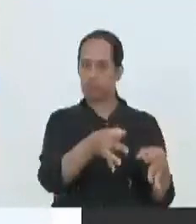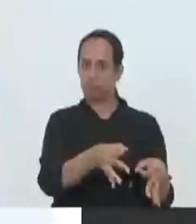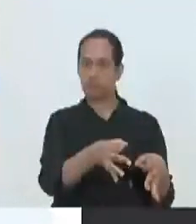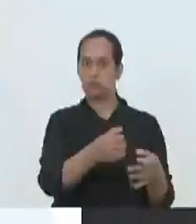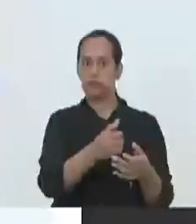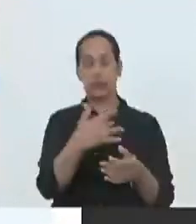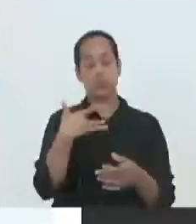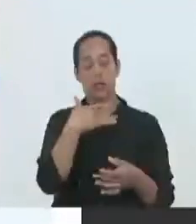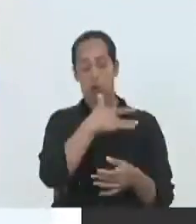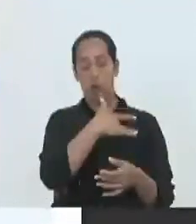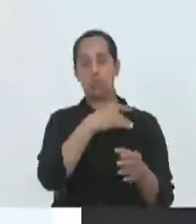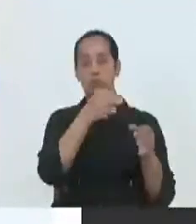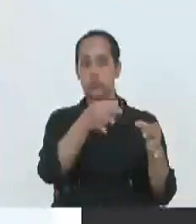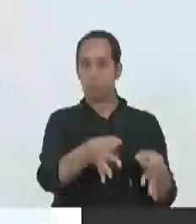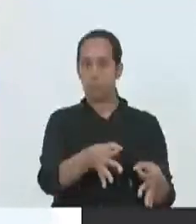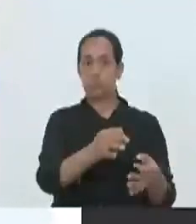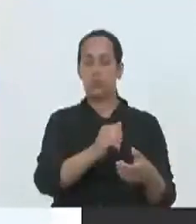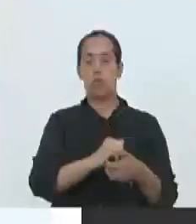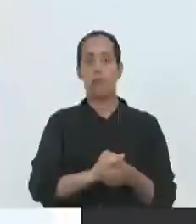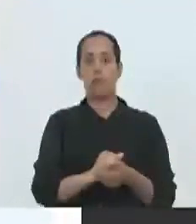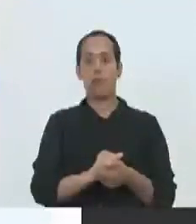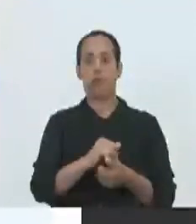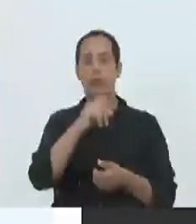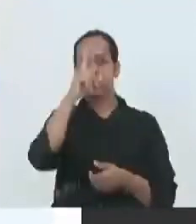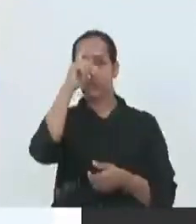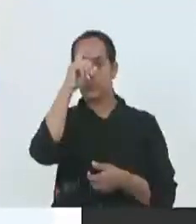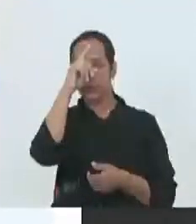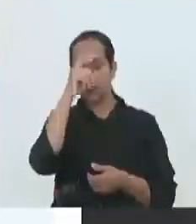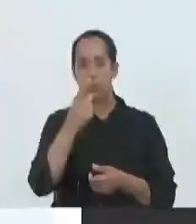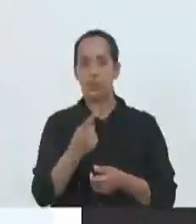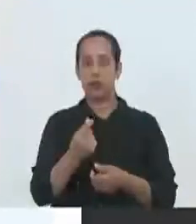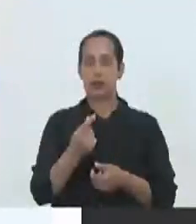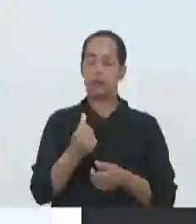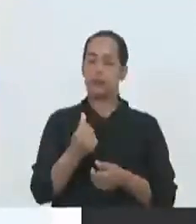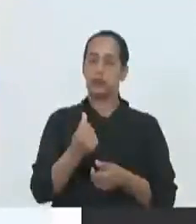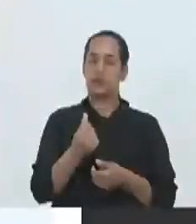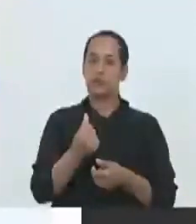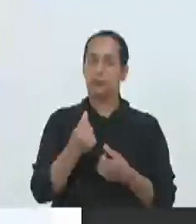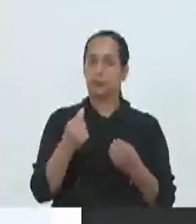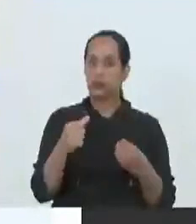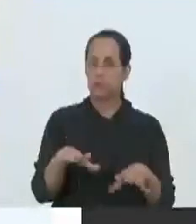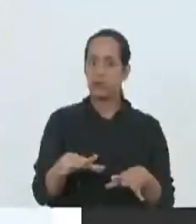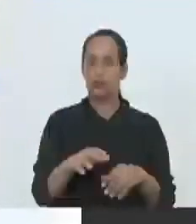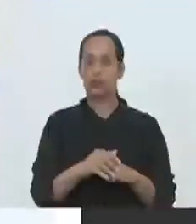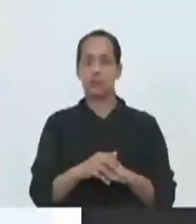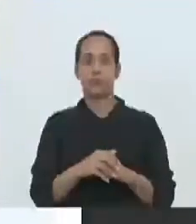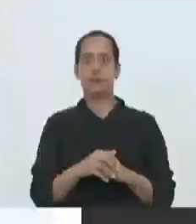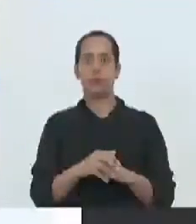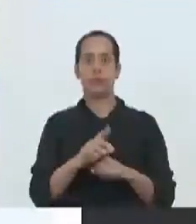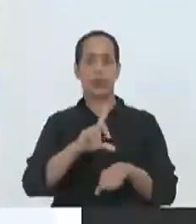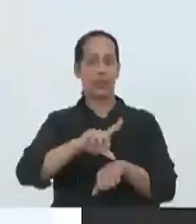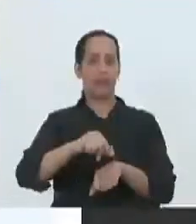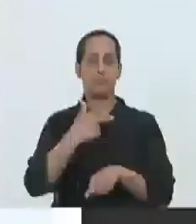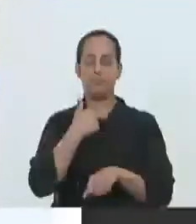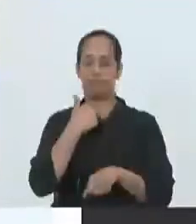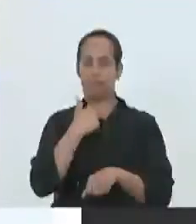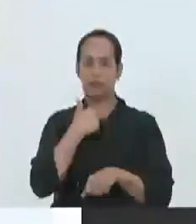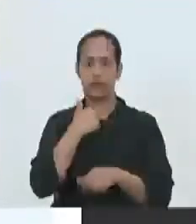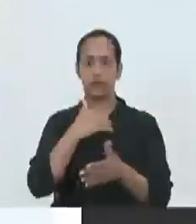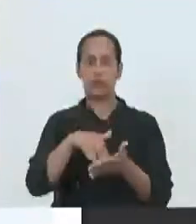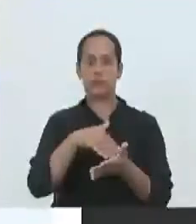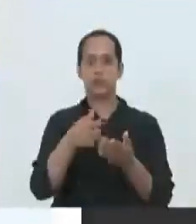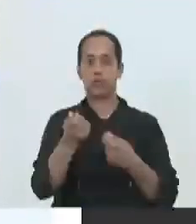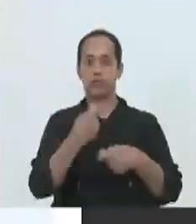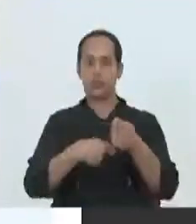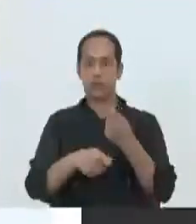despesas que são completamente inadiáveis e inatrade de gestão bastante grande a folha de